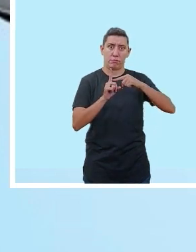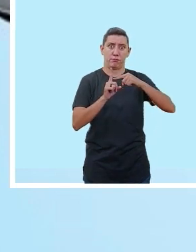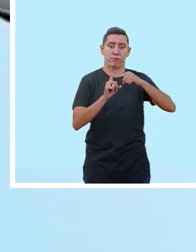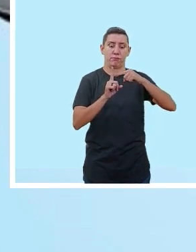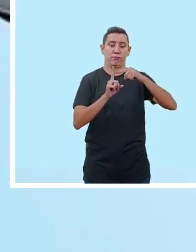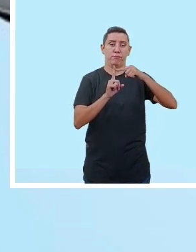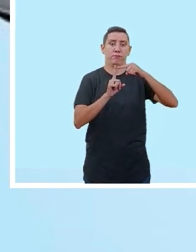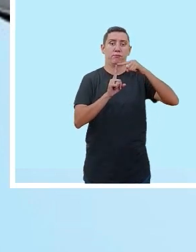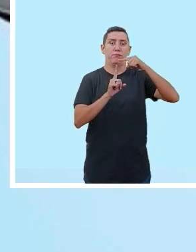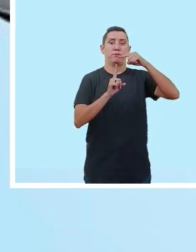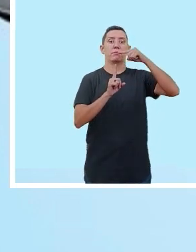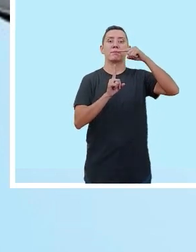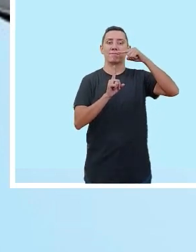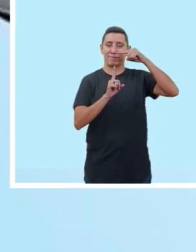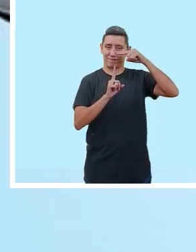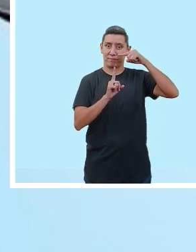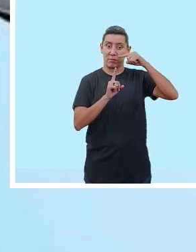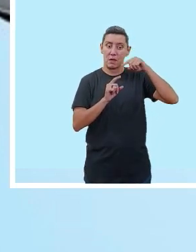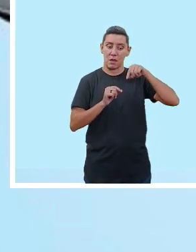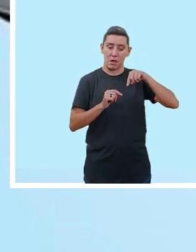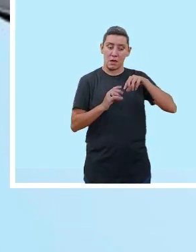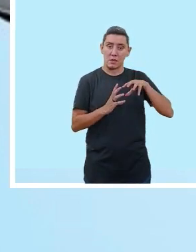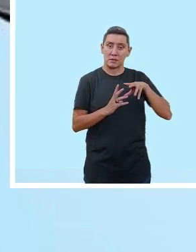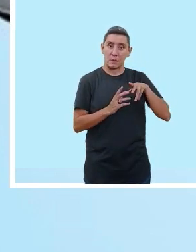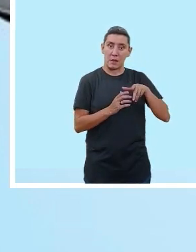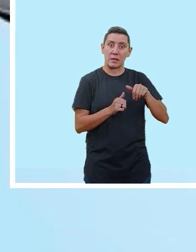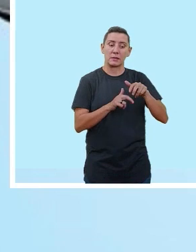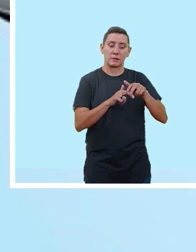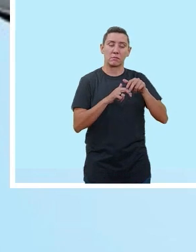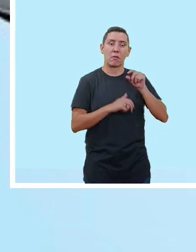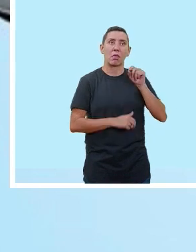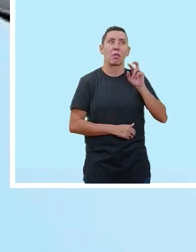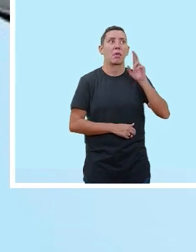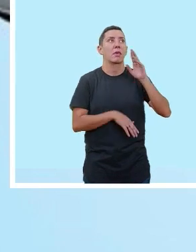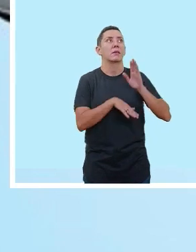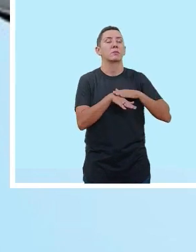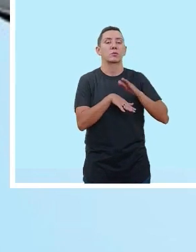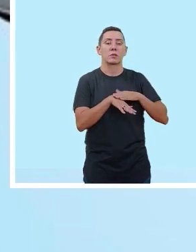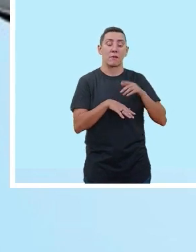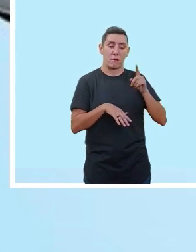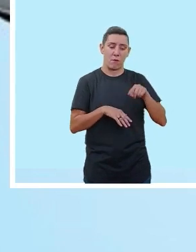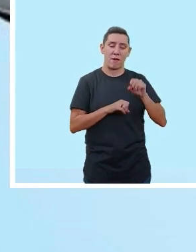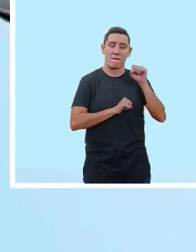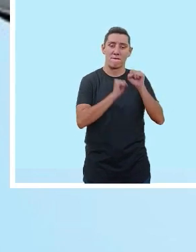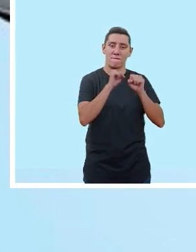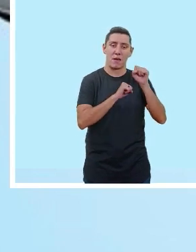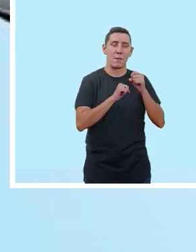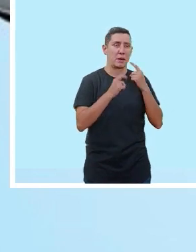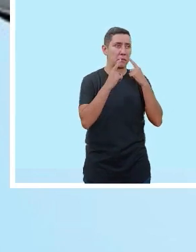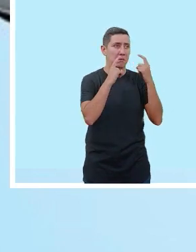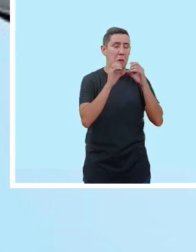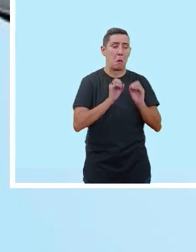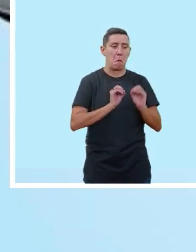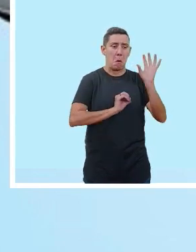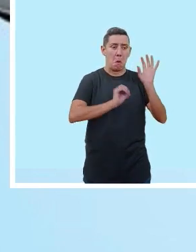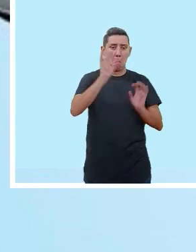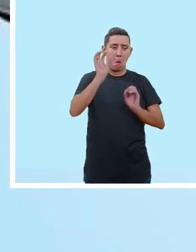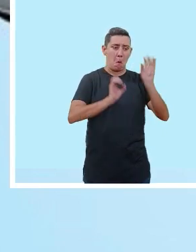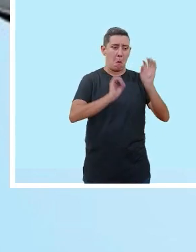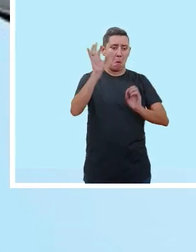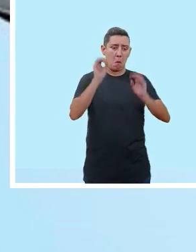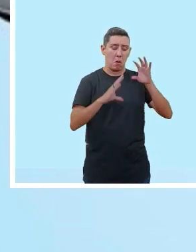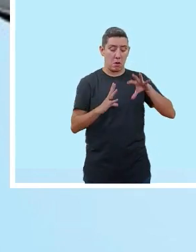aumento gradual da temperatura no planeta, em função da quantidade de gases com efeito estufa emitidos